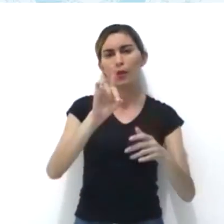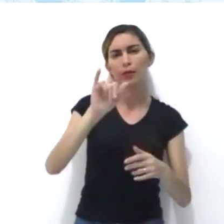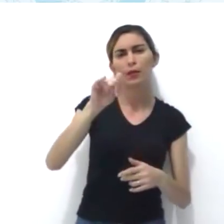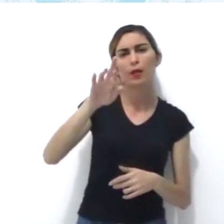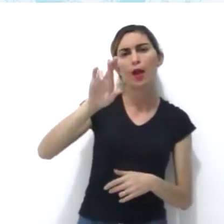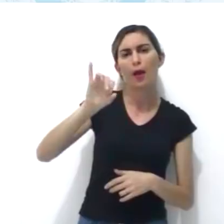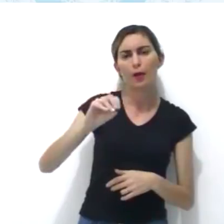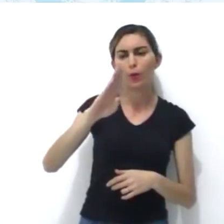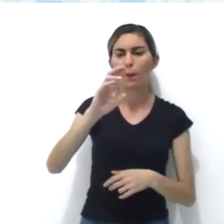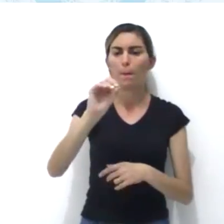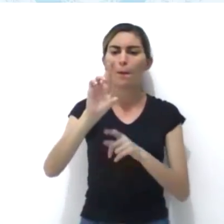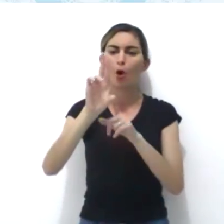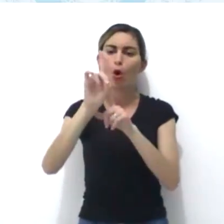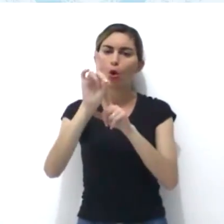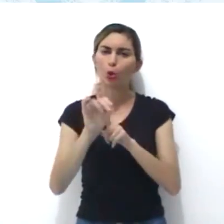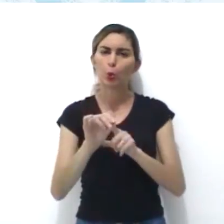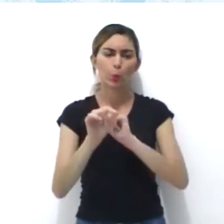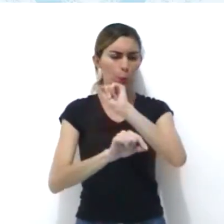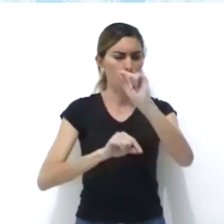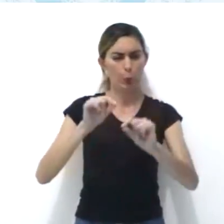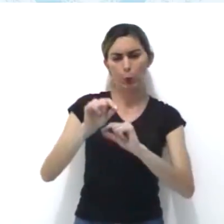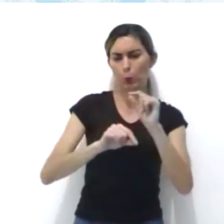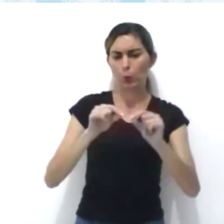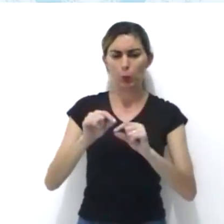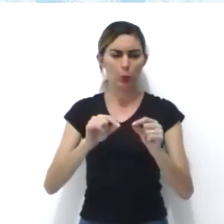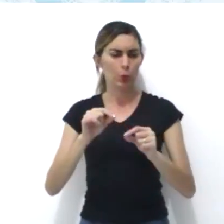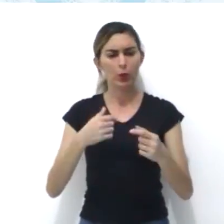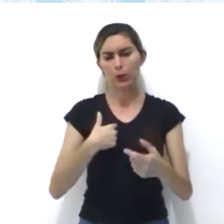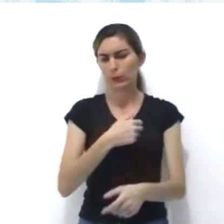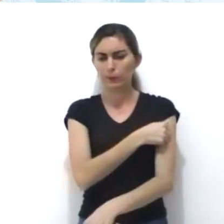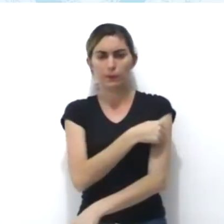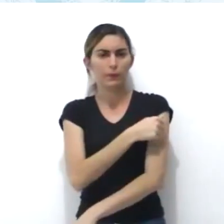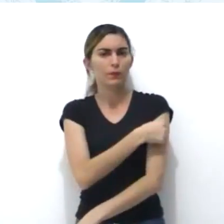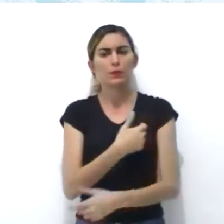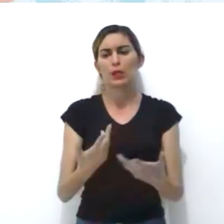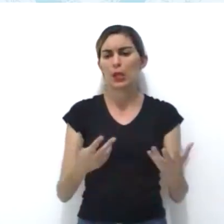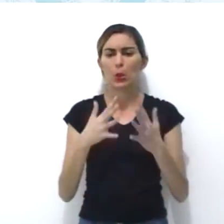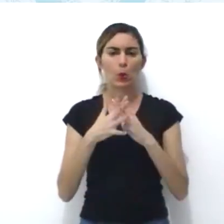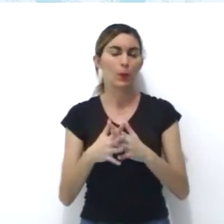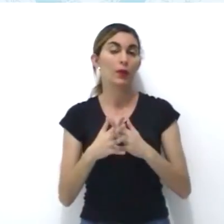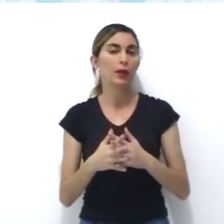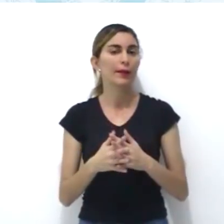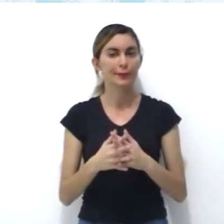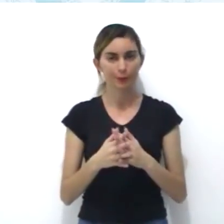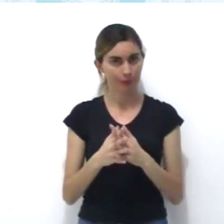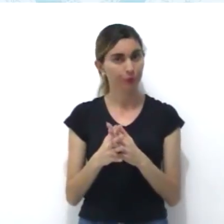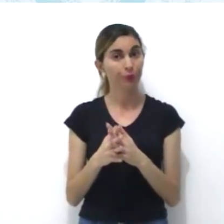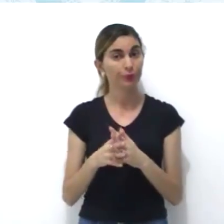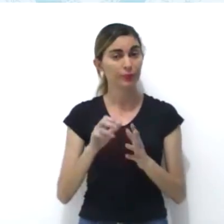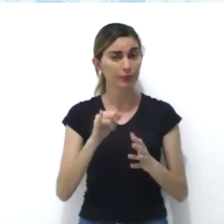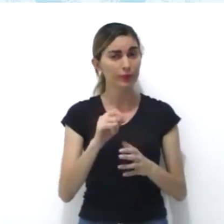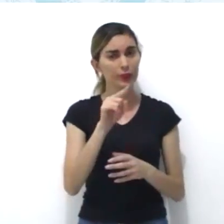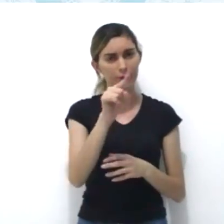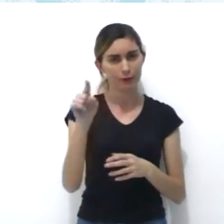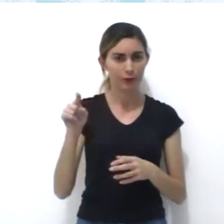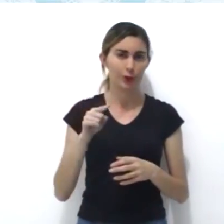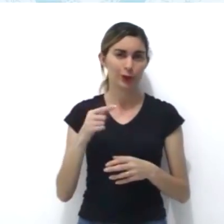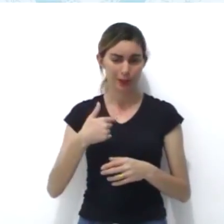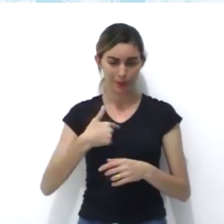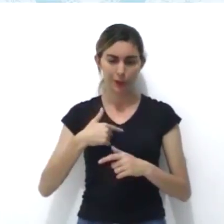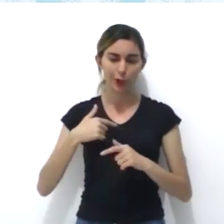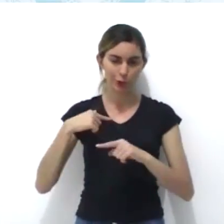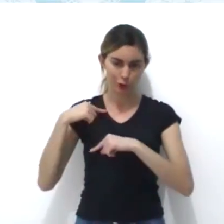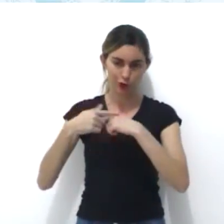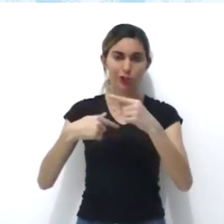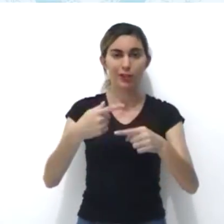são os diários de bordo. Que aí os alunos ficam, ai meu Deus do céu, um diário de bordo, isso deve ser complicado. Se você